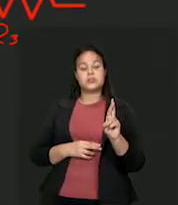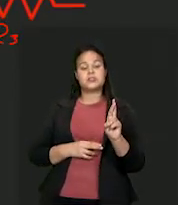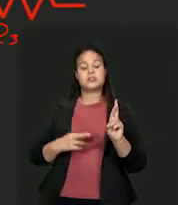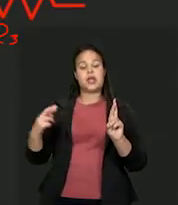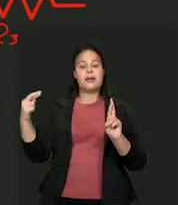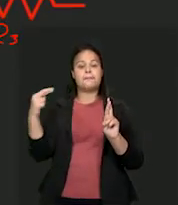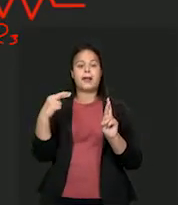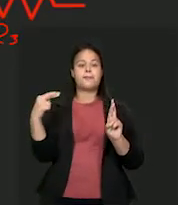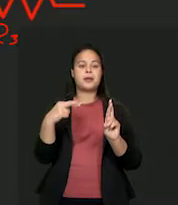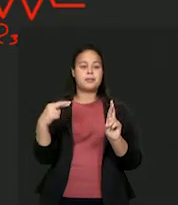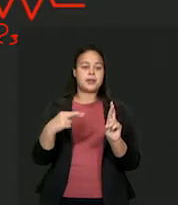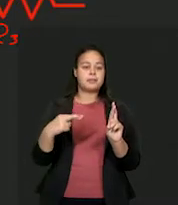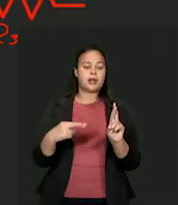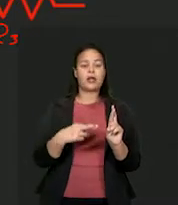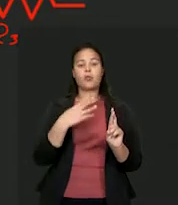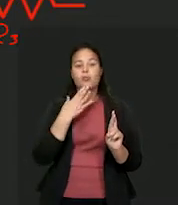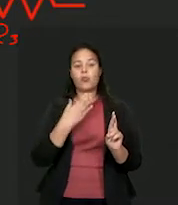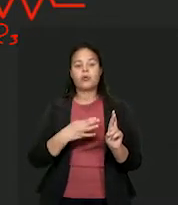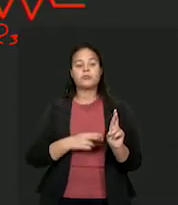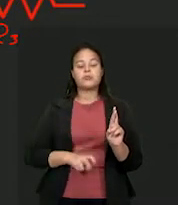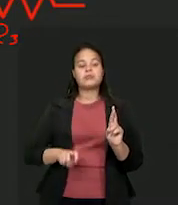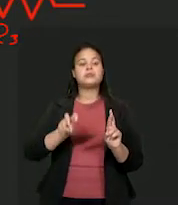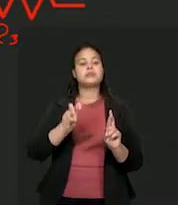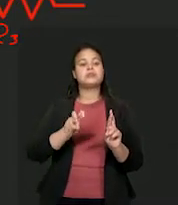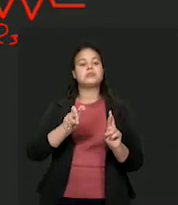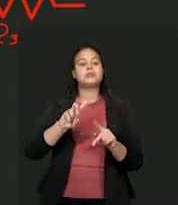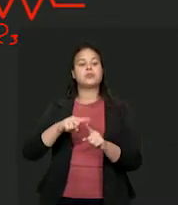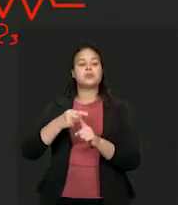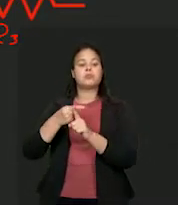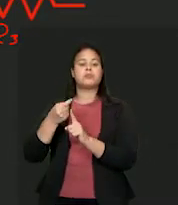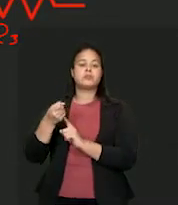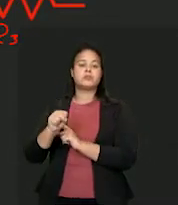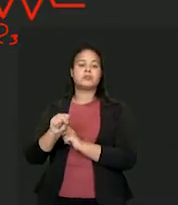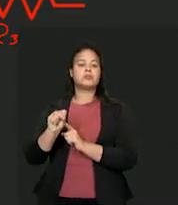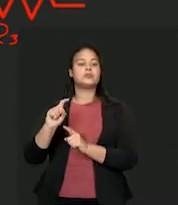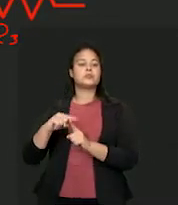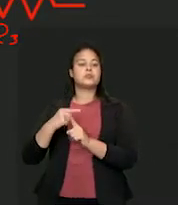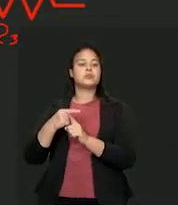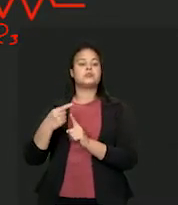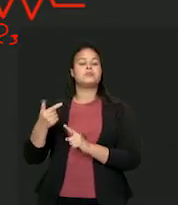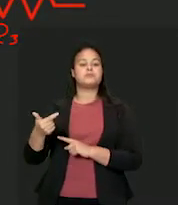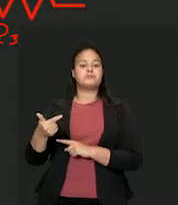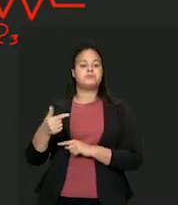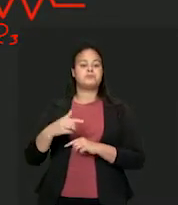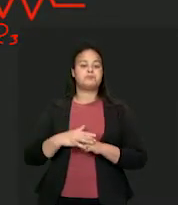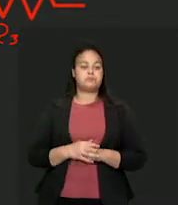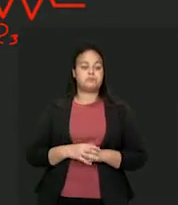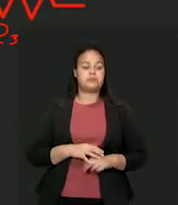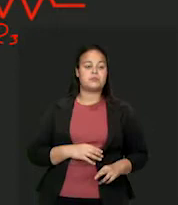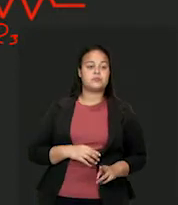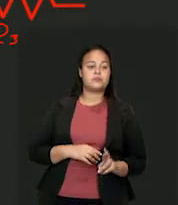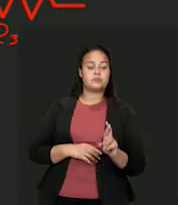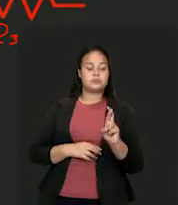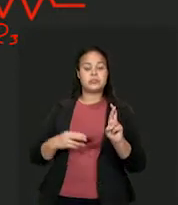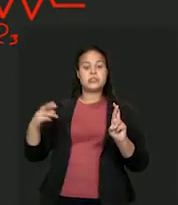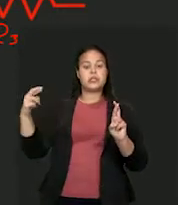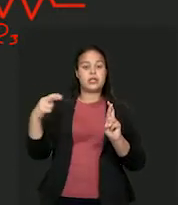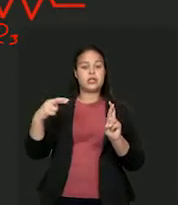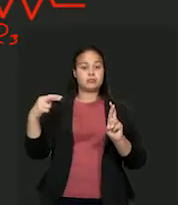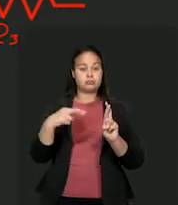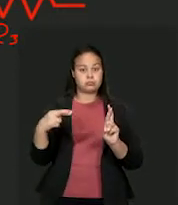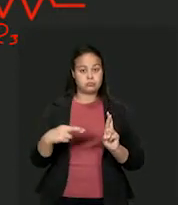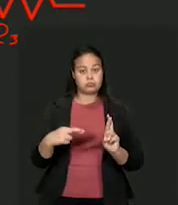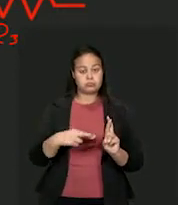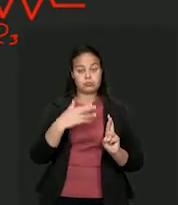equivalente vai ser 5 mais 8 mais 2. A resistência equivalente,